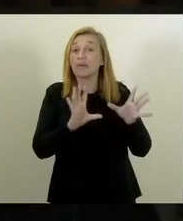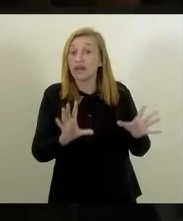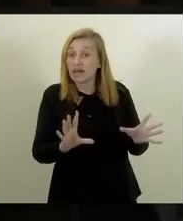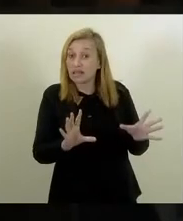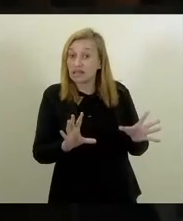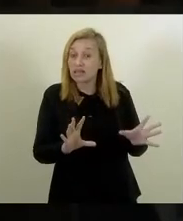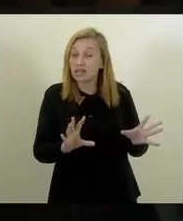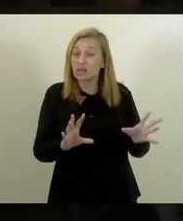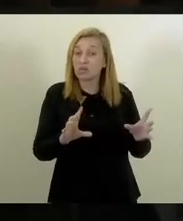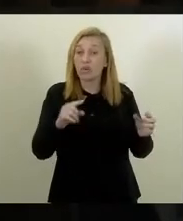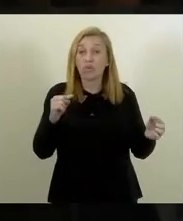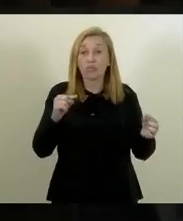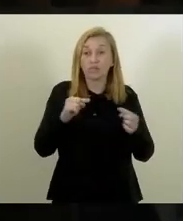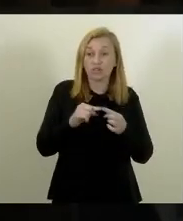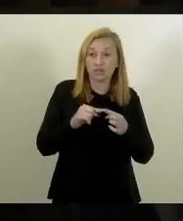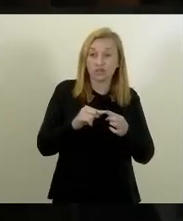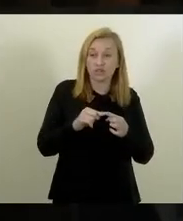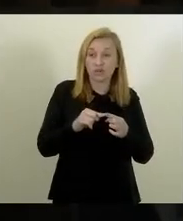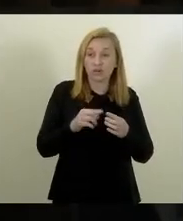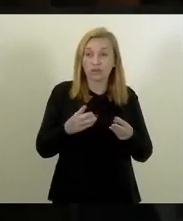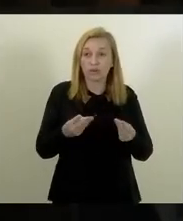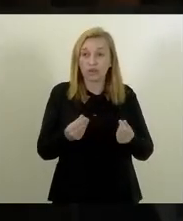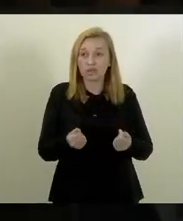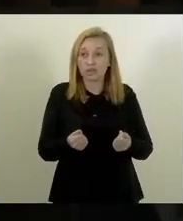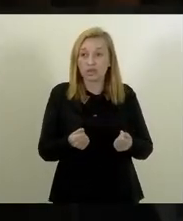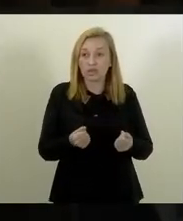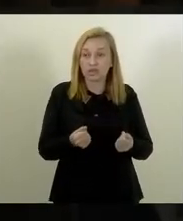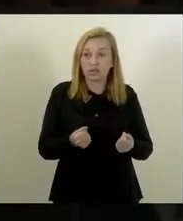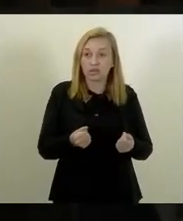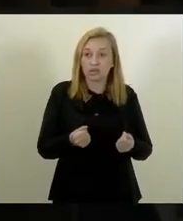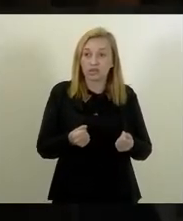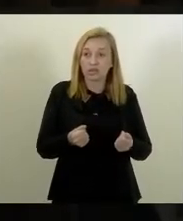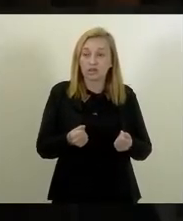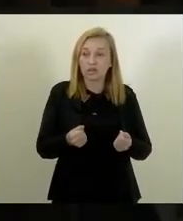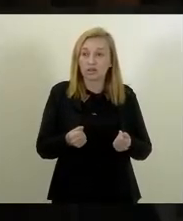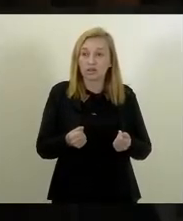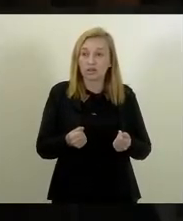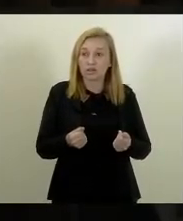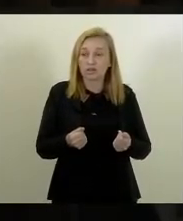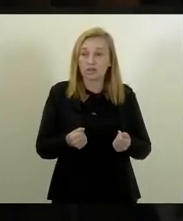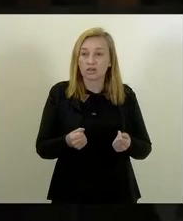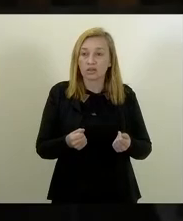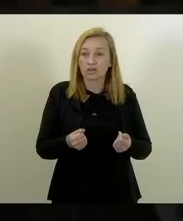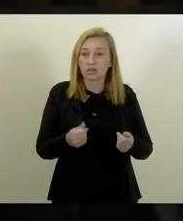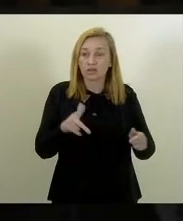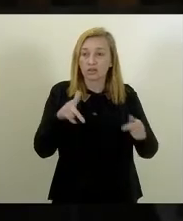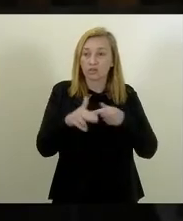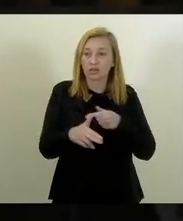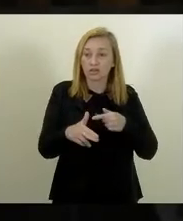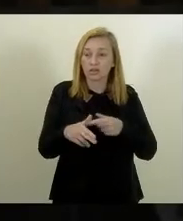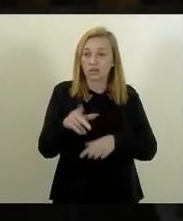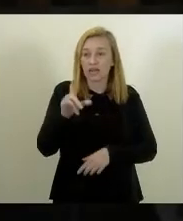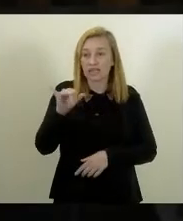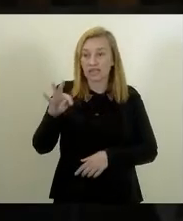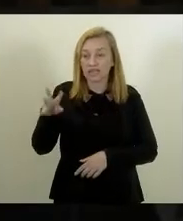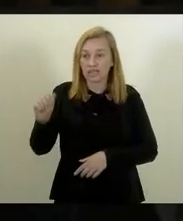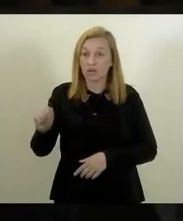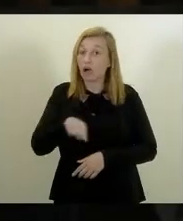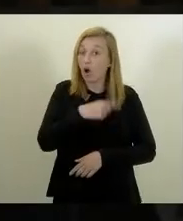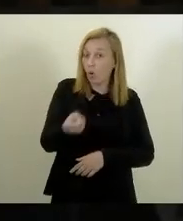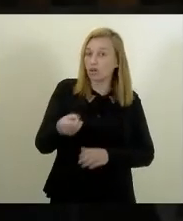questão objetiva, cuja apreciação seja indispensável para o prosseguimento da licitação. A outra